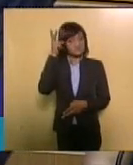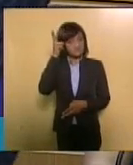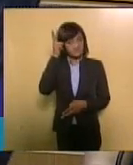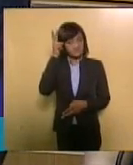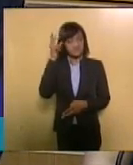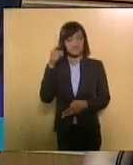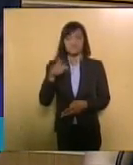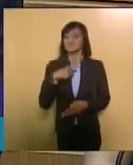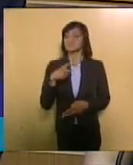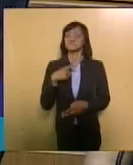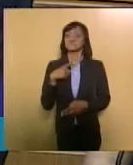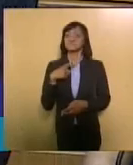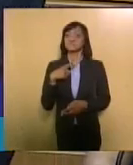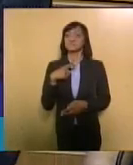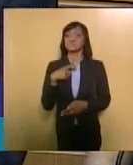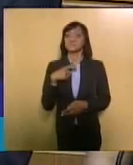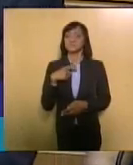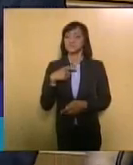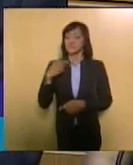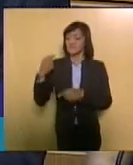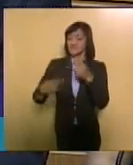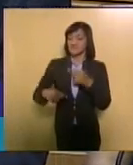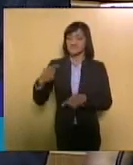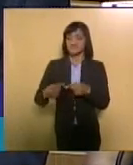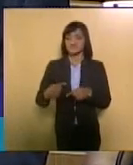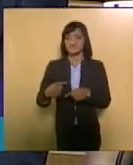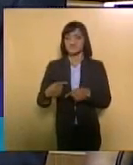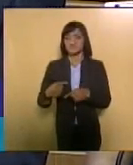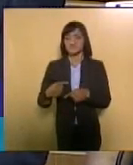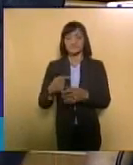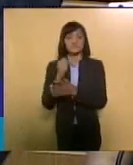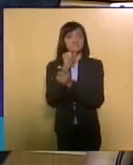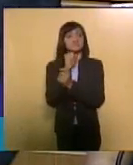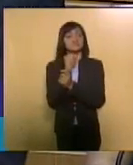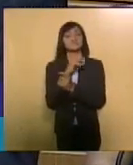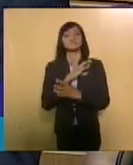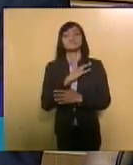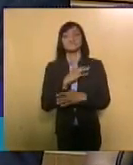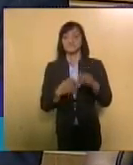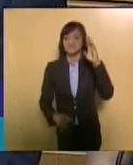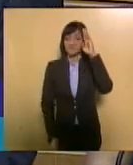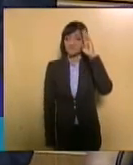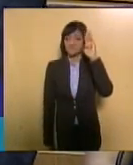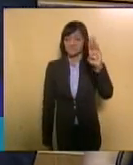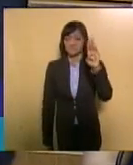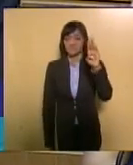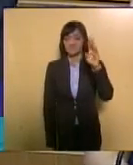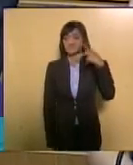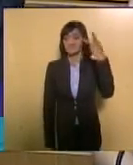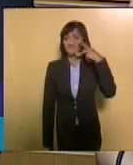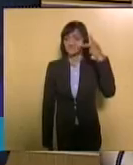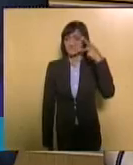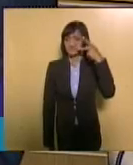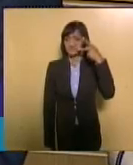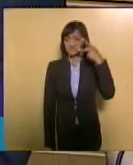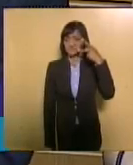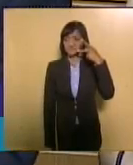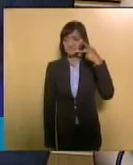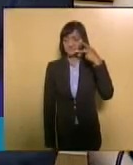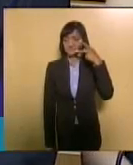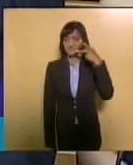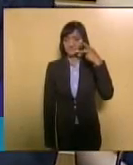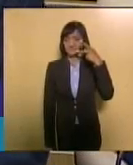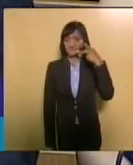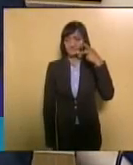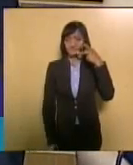uma política de segurança pública no município no estado ou no Brasil em que o principal político ele não é o fiador principal dessa dessa